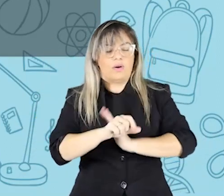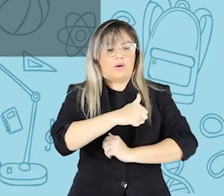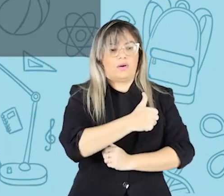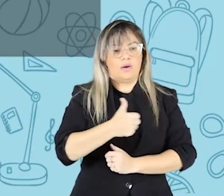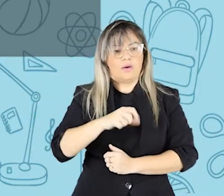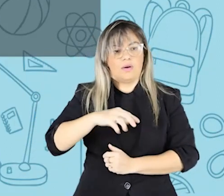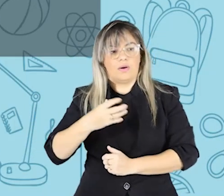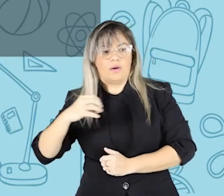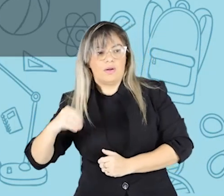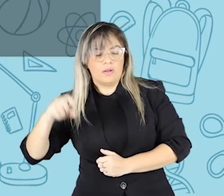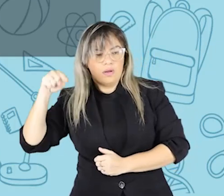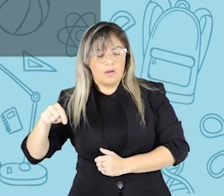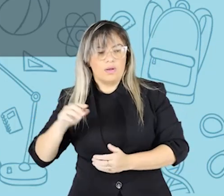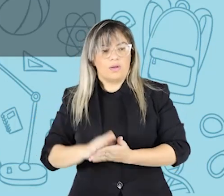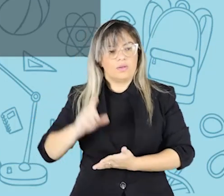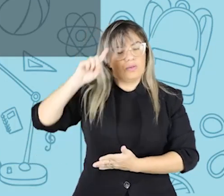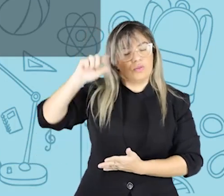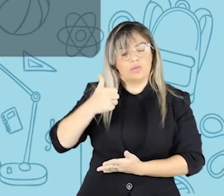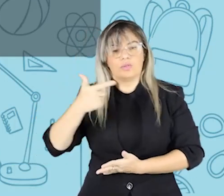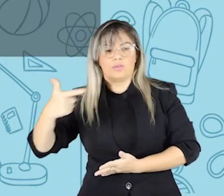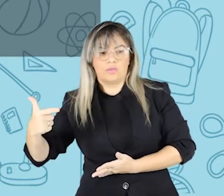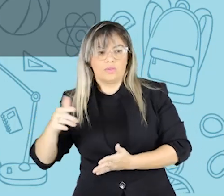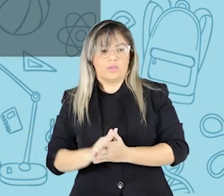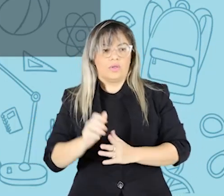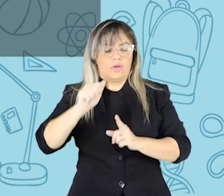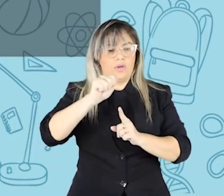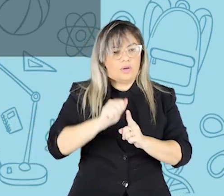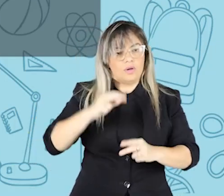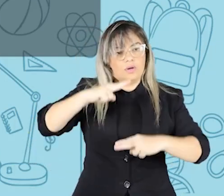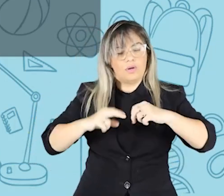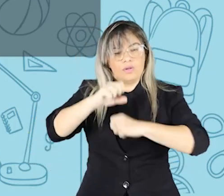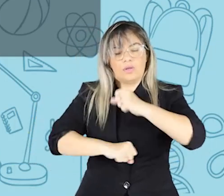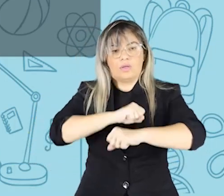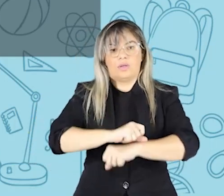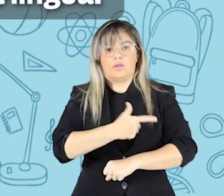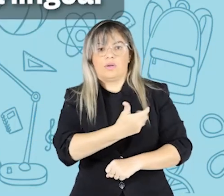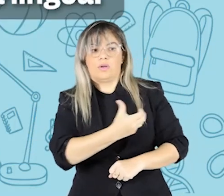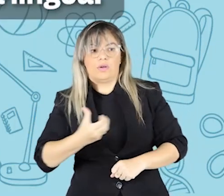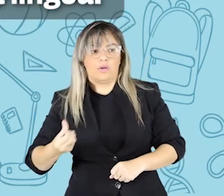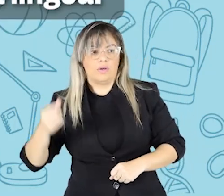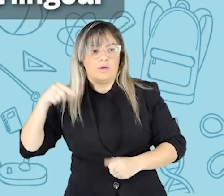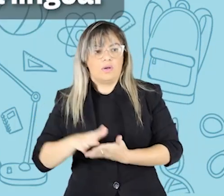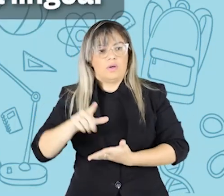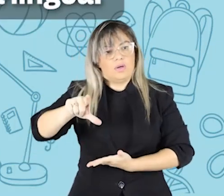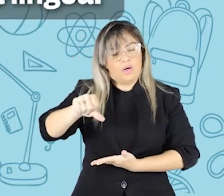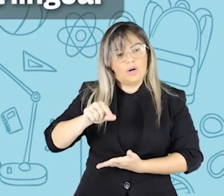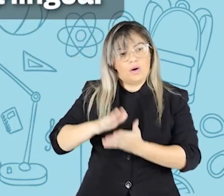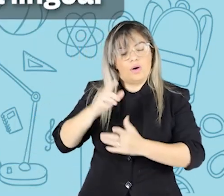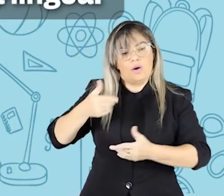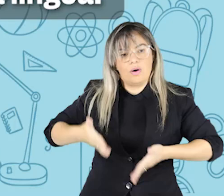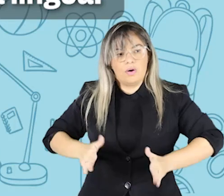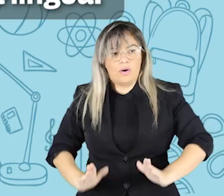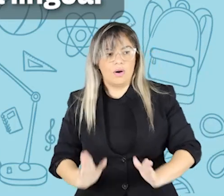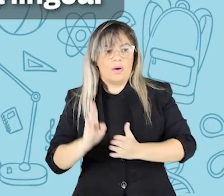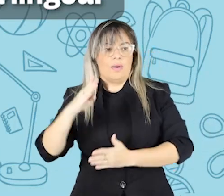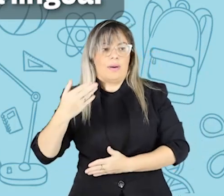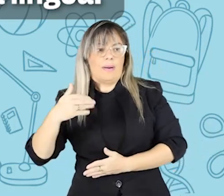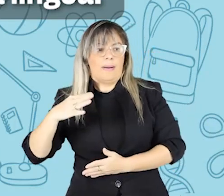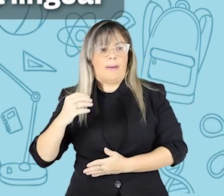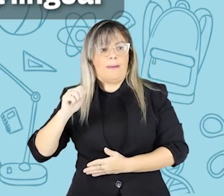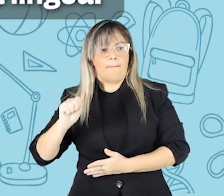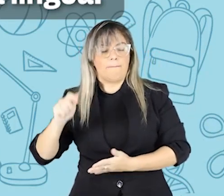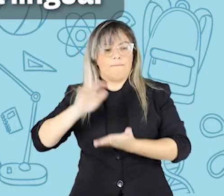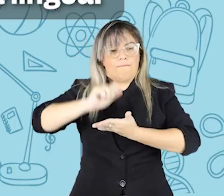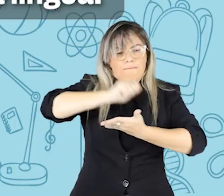nº 11.310, de 12 de junho de 2006. A escolha foi em virtude do nascimento de Rui